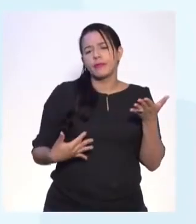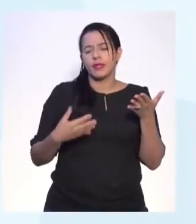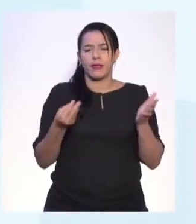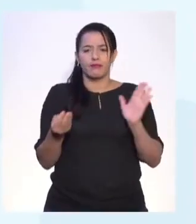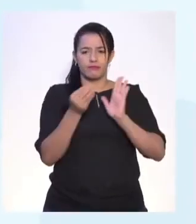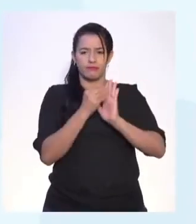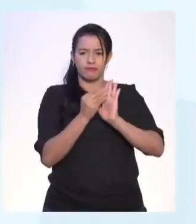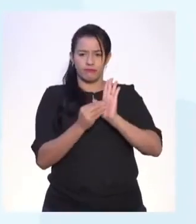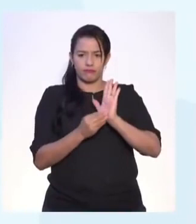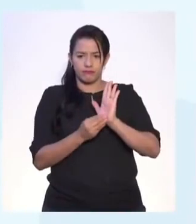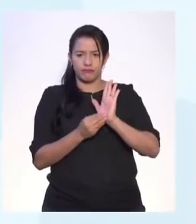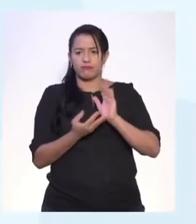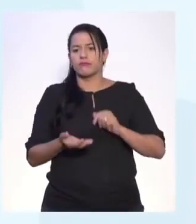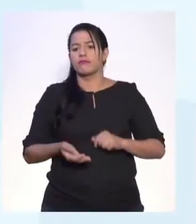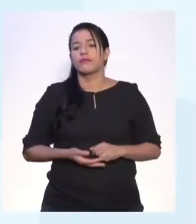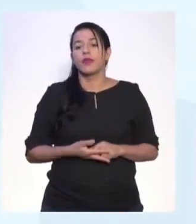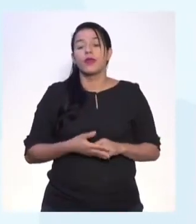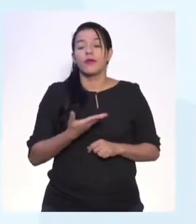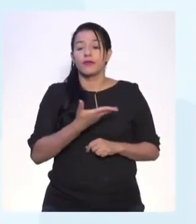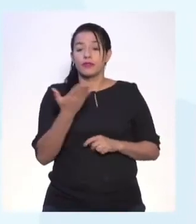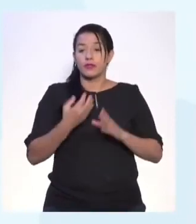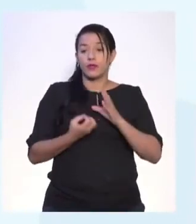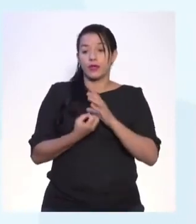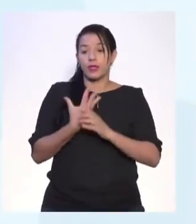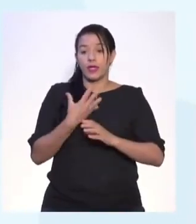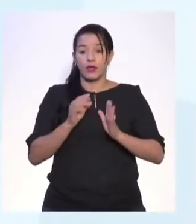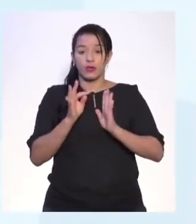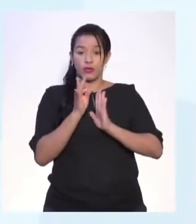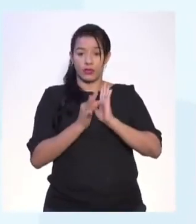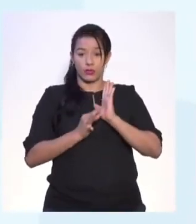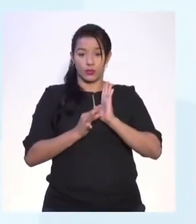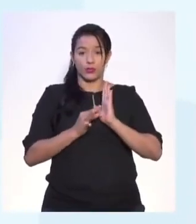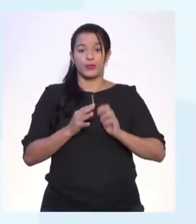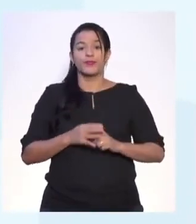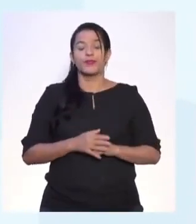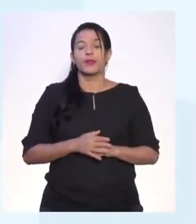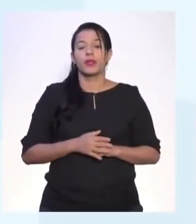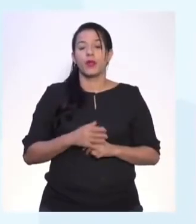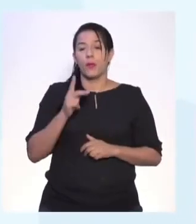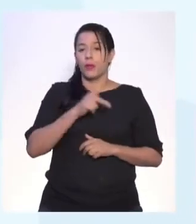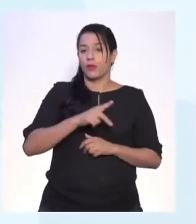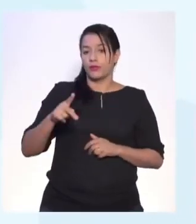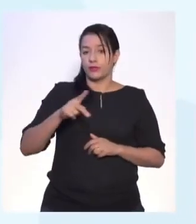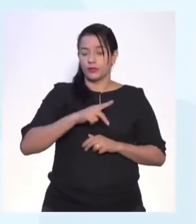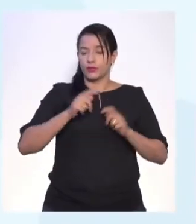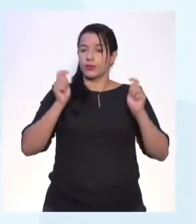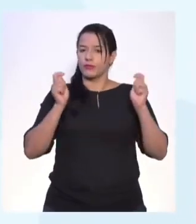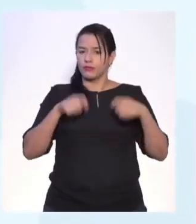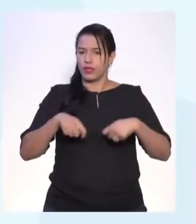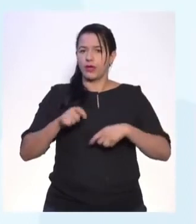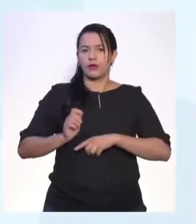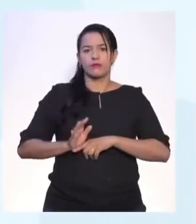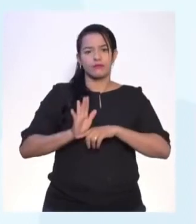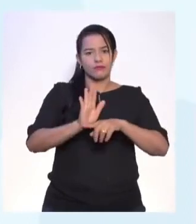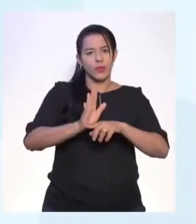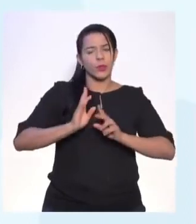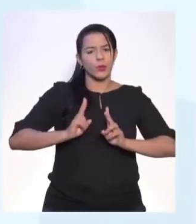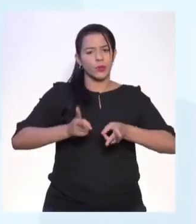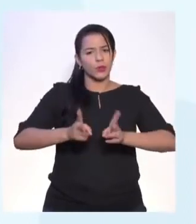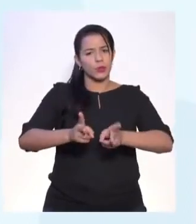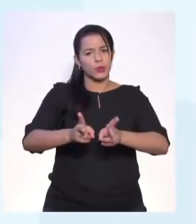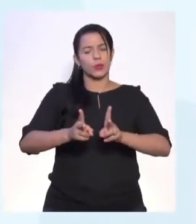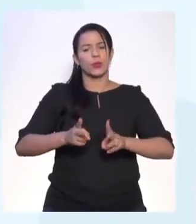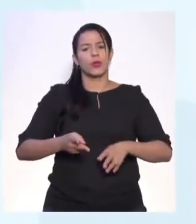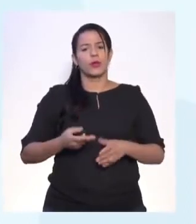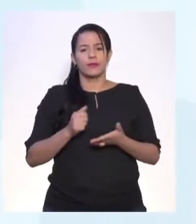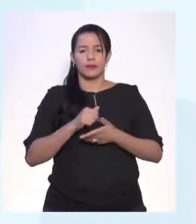tá? Então, eu coloquei alguns passos para auxiliar vocês. O professor pode, claro, né, continuar com essa atividade com vocês,